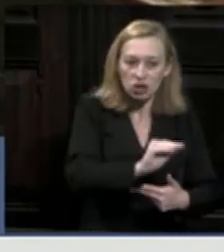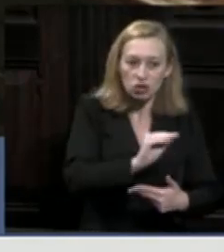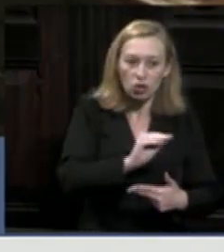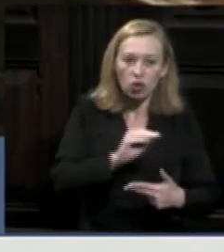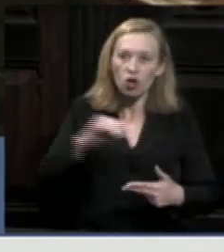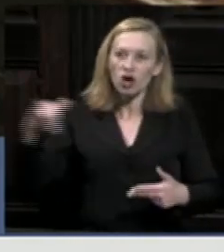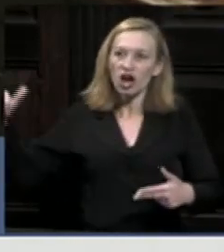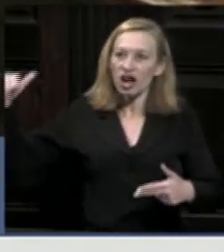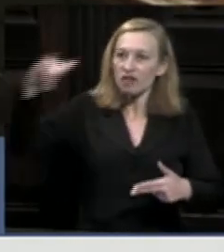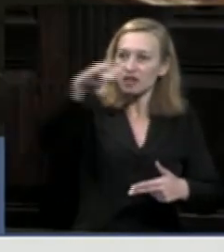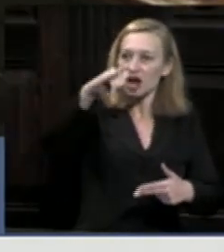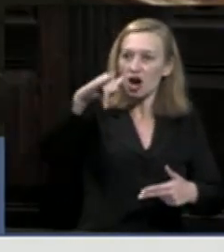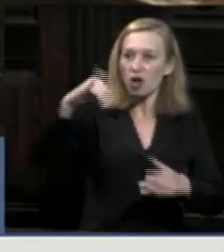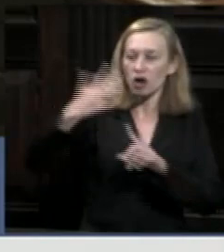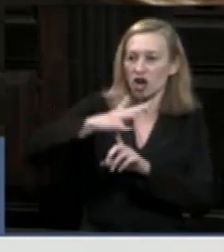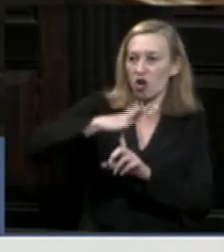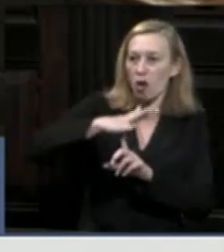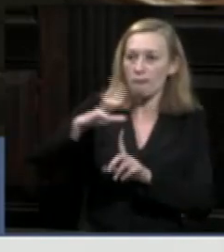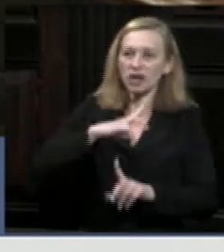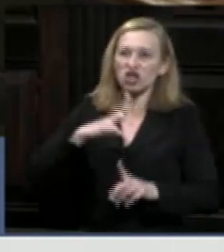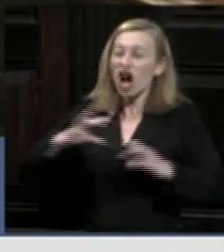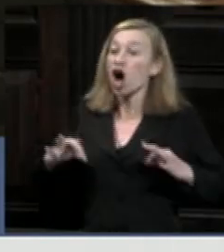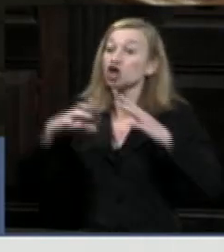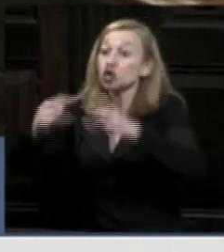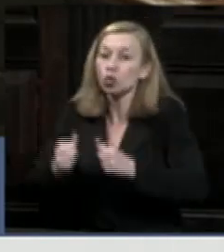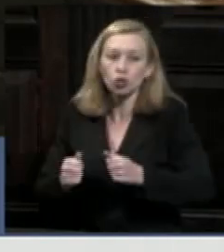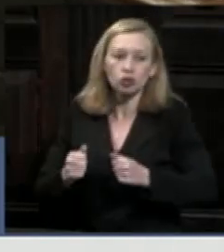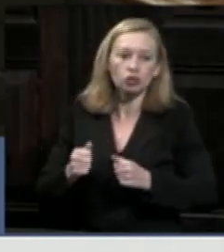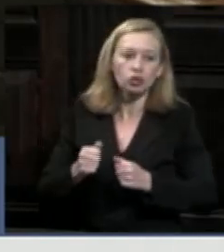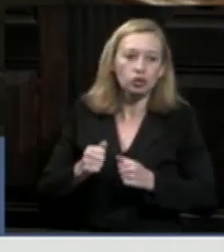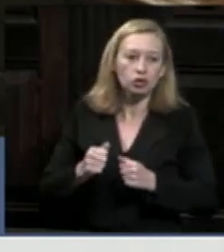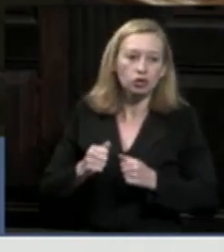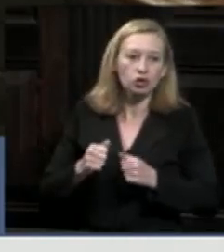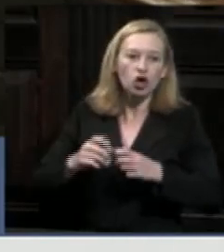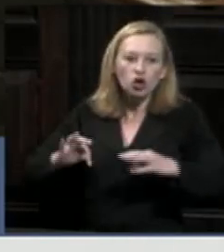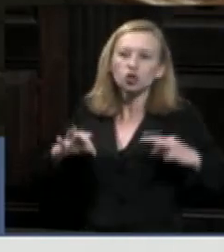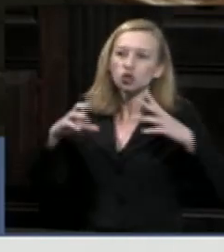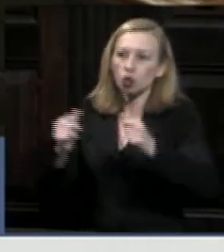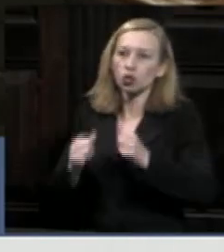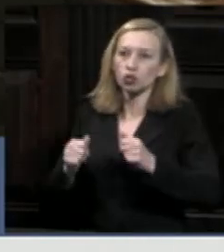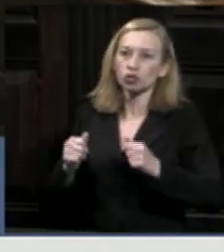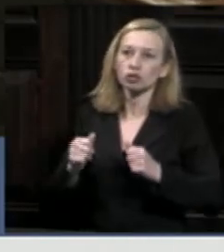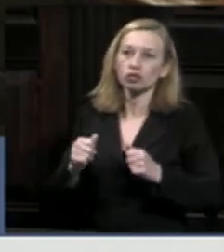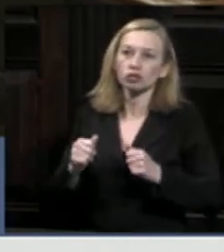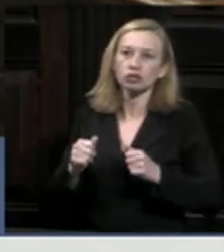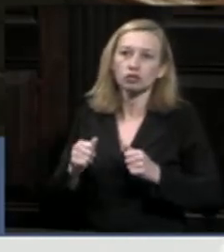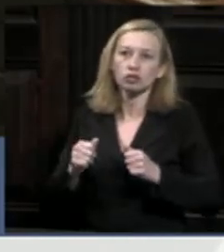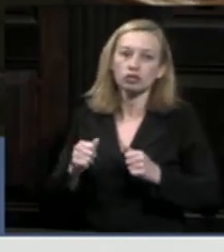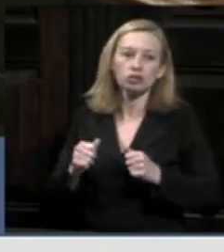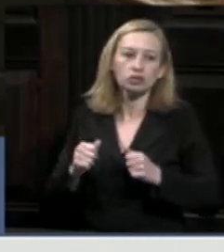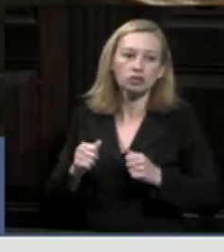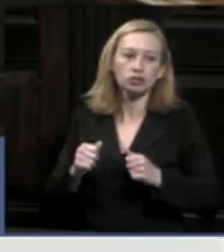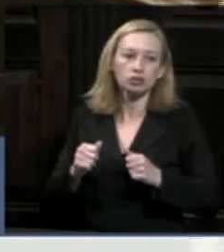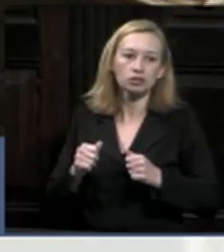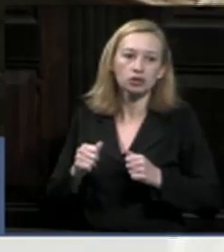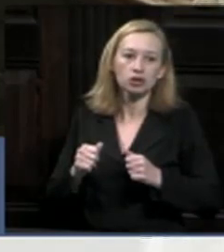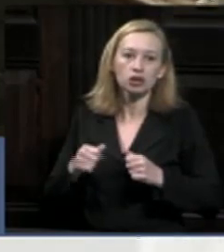helicóptero particular tudo se possa imaginar tudo que qualquer político aceitaria